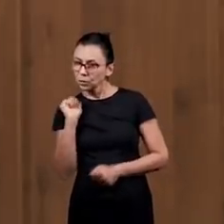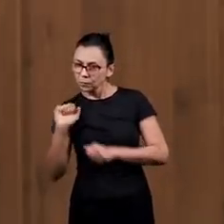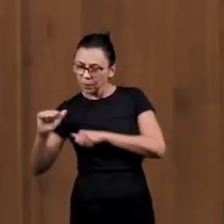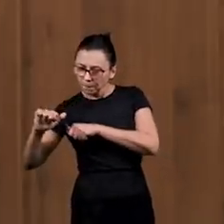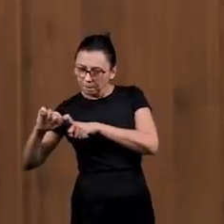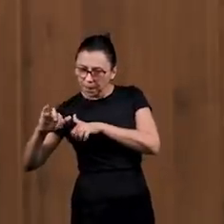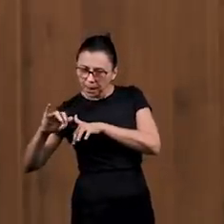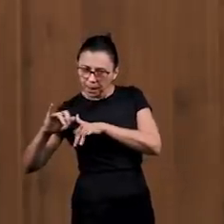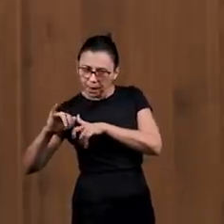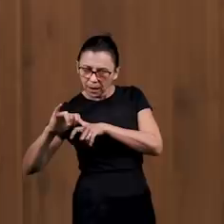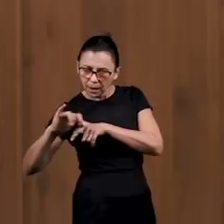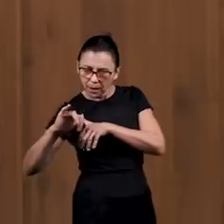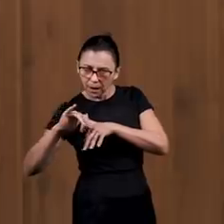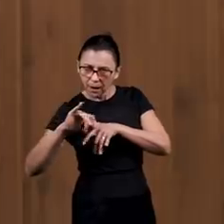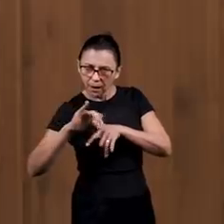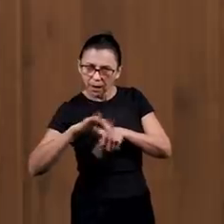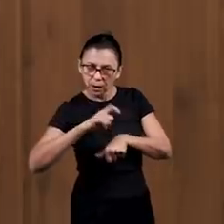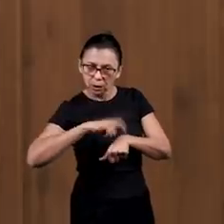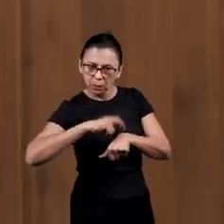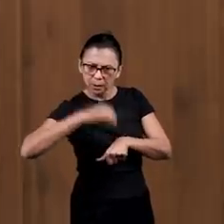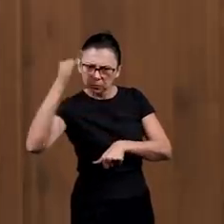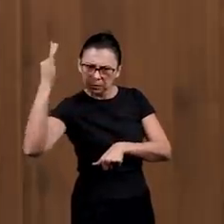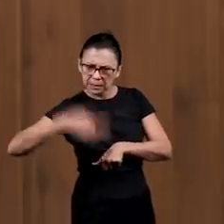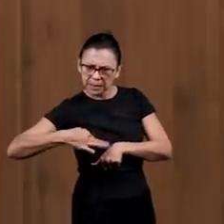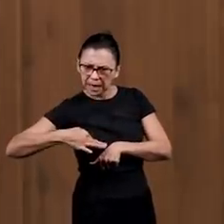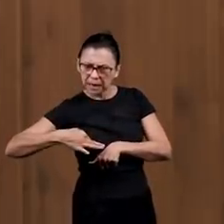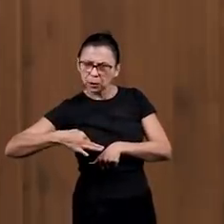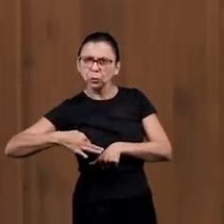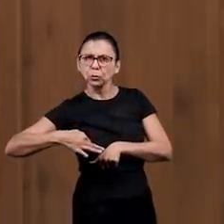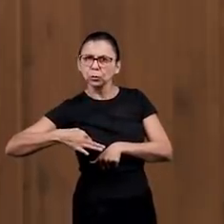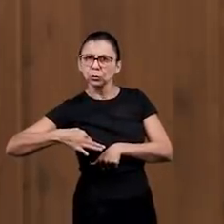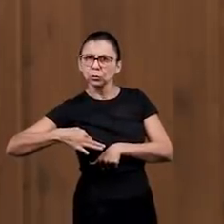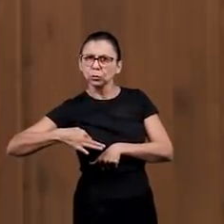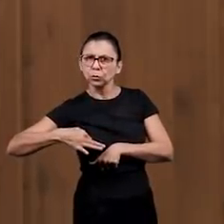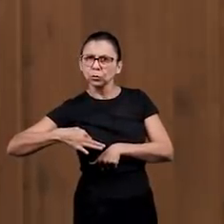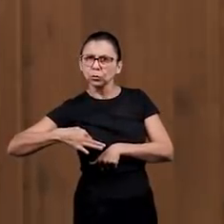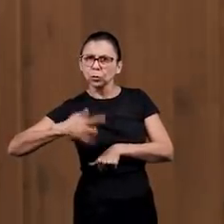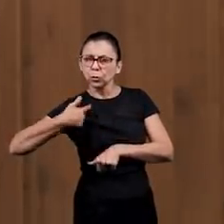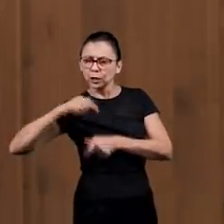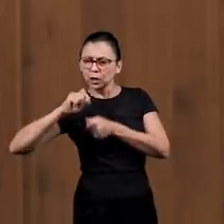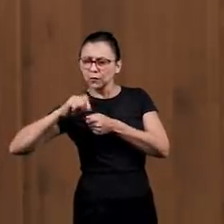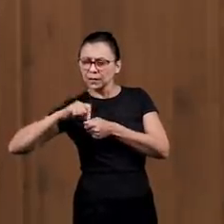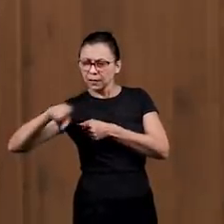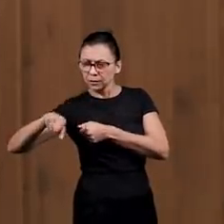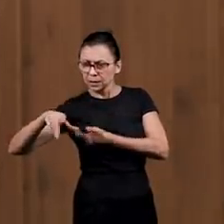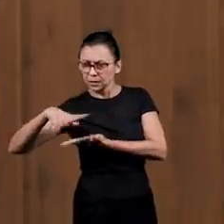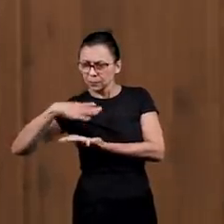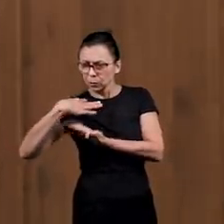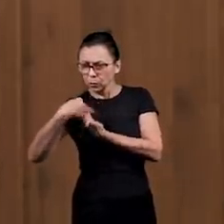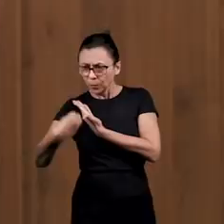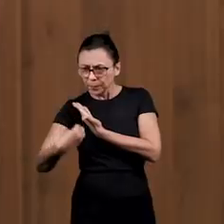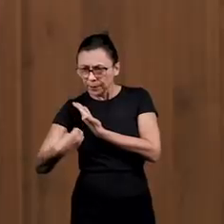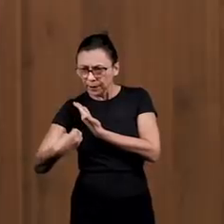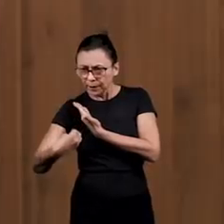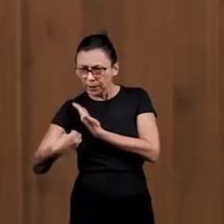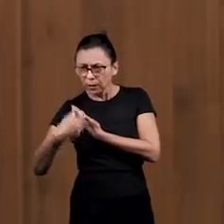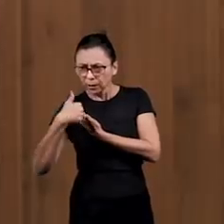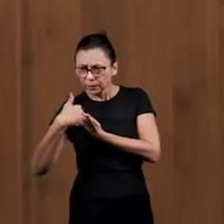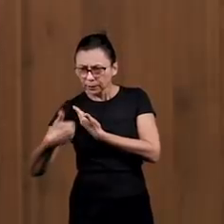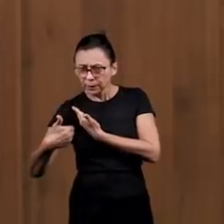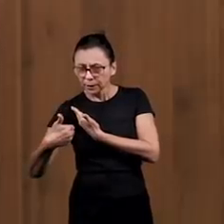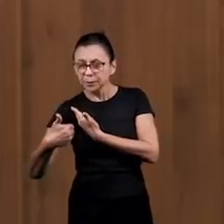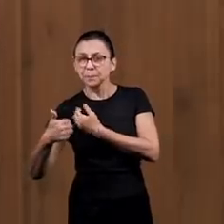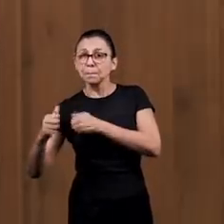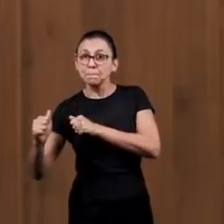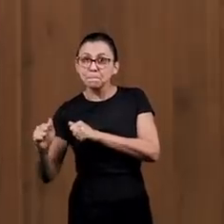inimigo. E no momento certo, o que eu fizer, vocês também farão. E eles se aproximaram